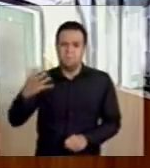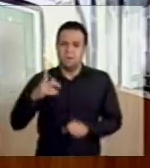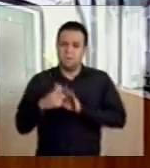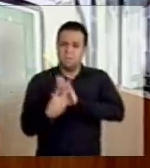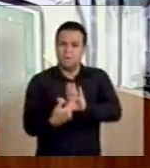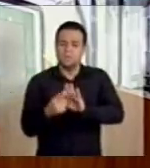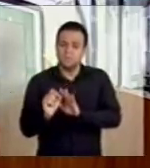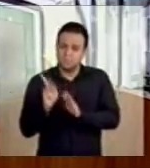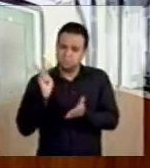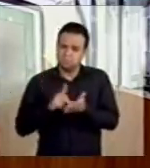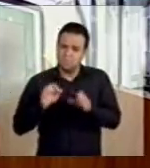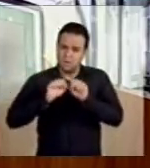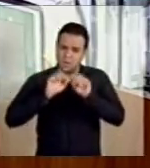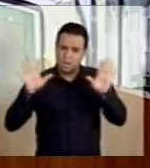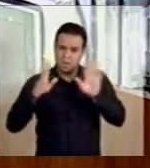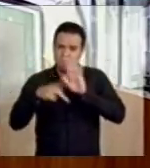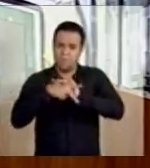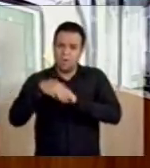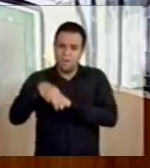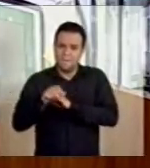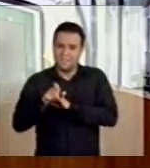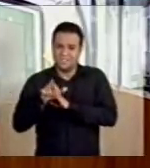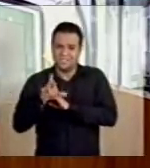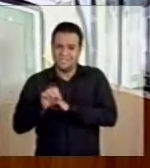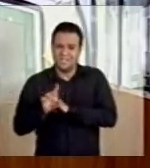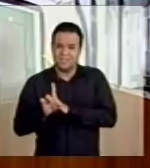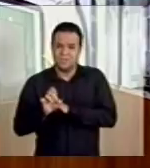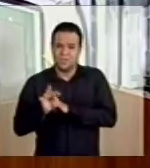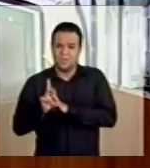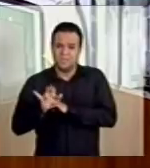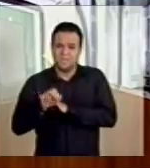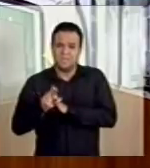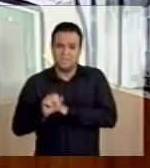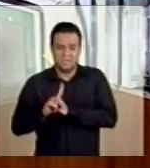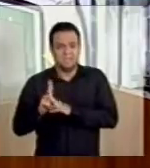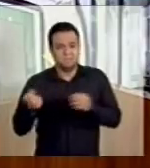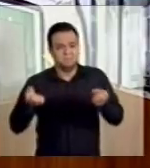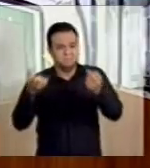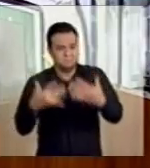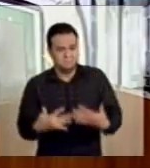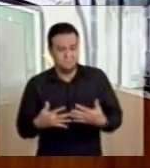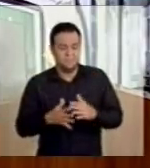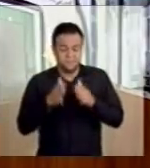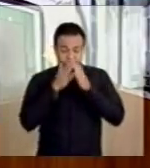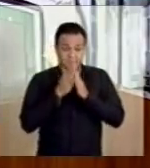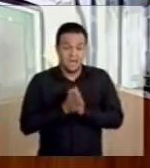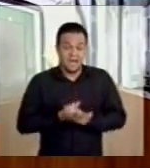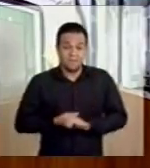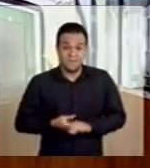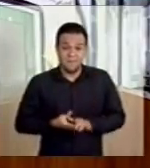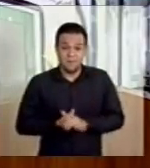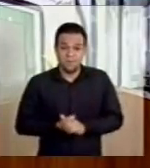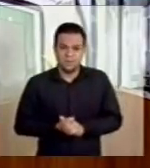com precisão o próprio magistério da doutrina que aqui menciono. Reconheço, bem por isso, senhora presidente,